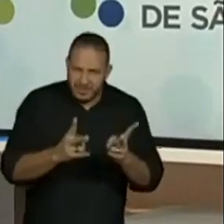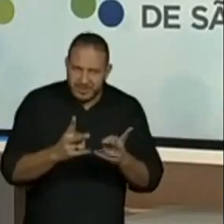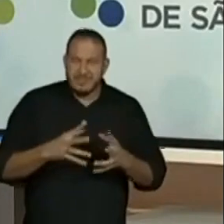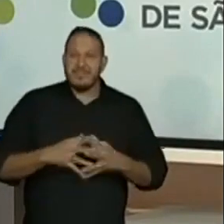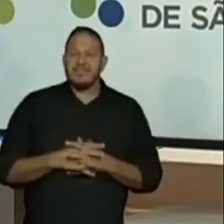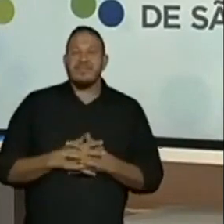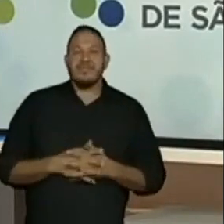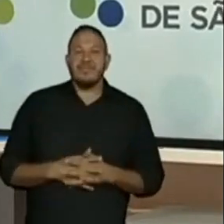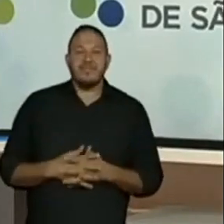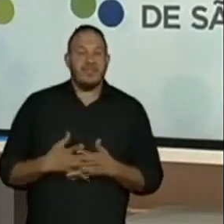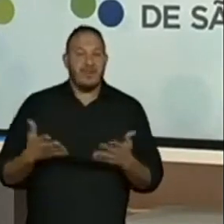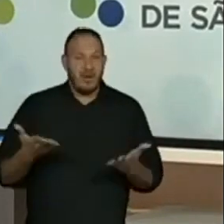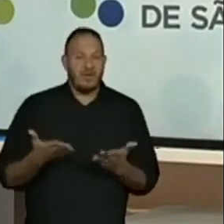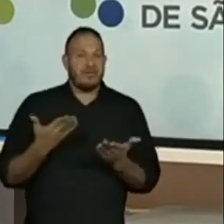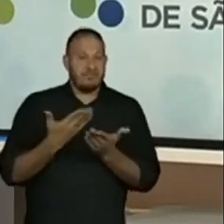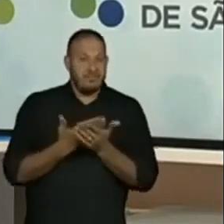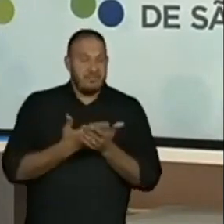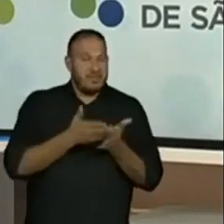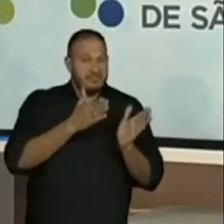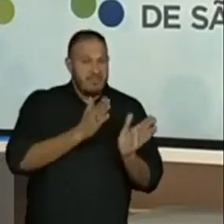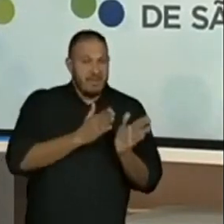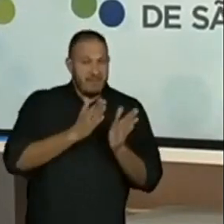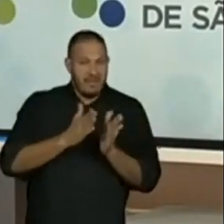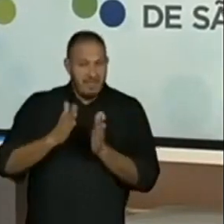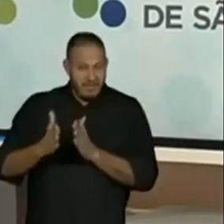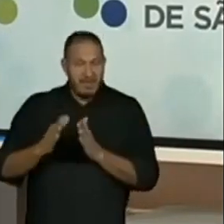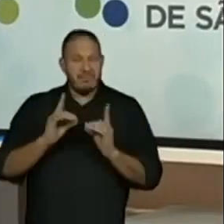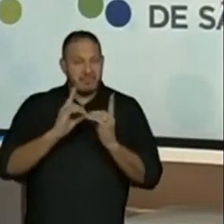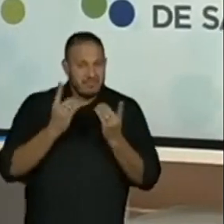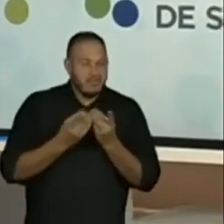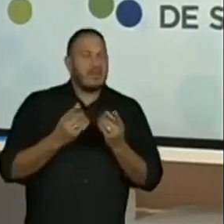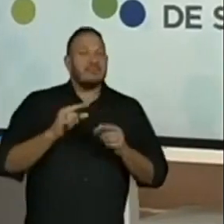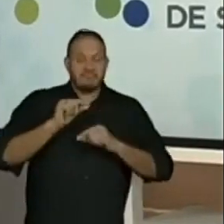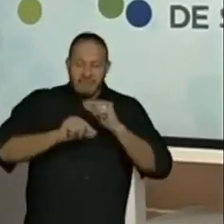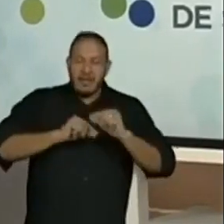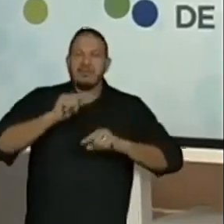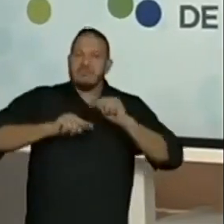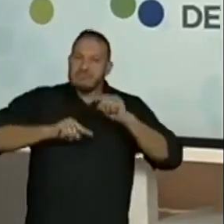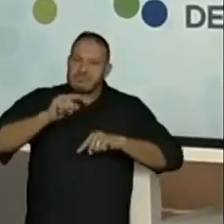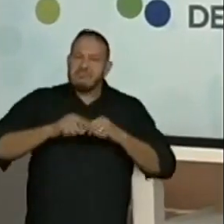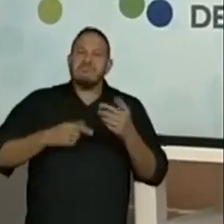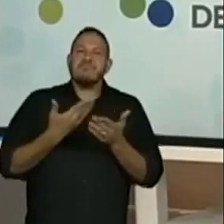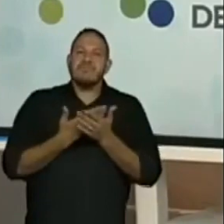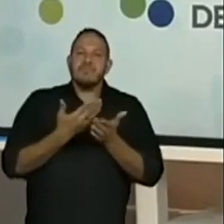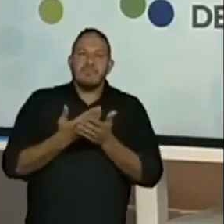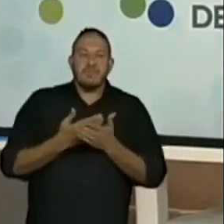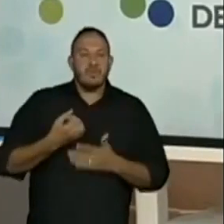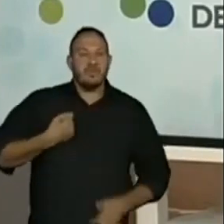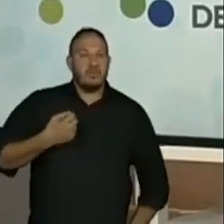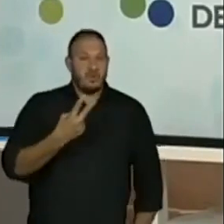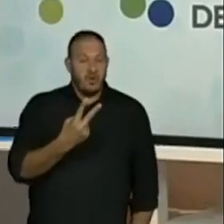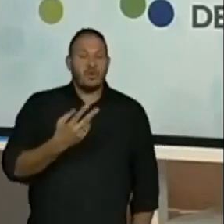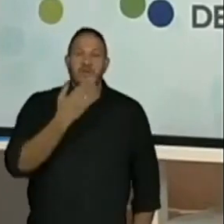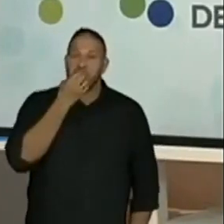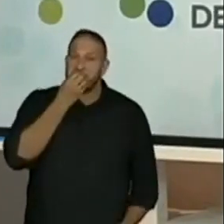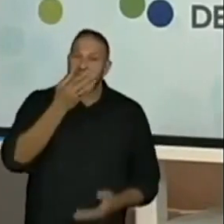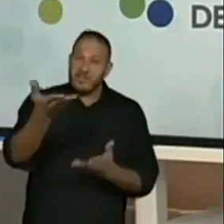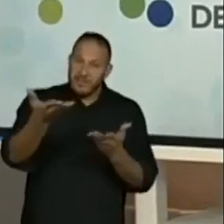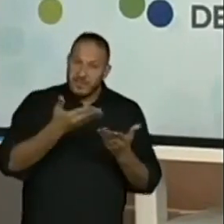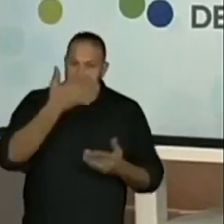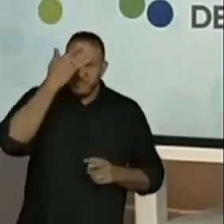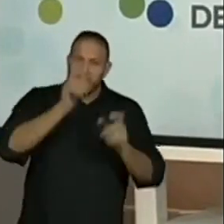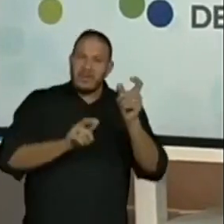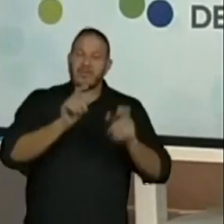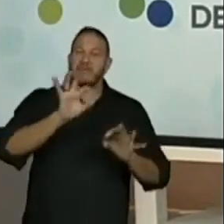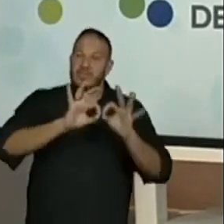continuidade da nossa sequência didática do material Aprender Sempre com a aula número 2. Bem-vindos, responsáveis e